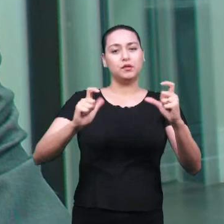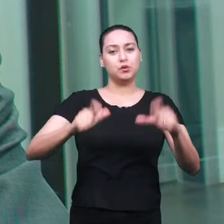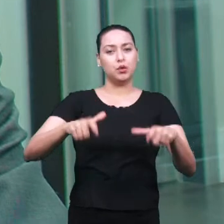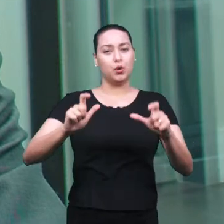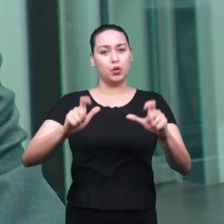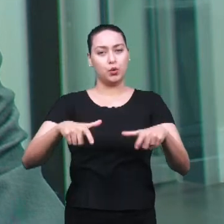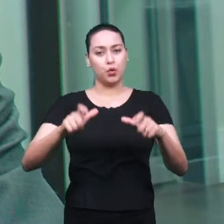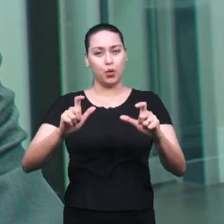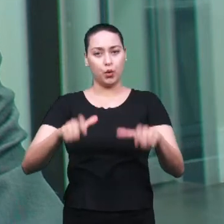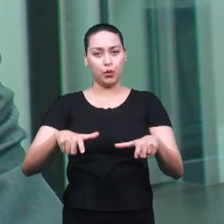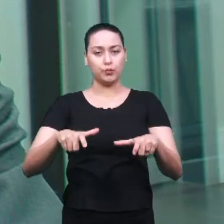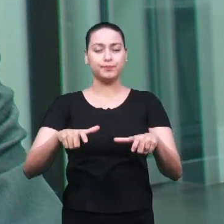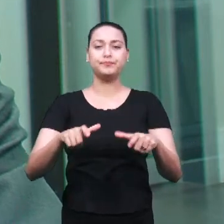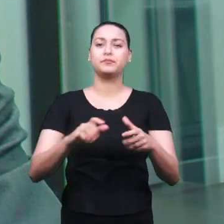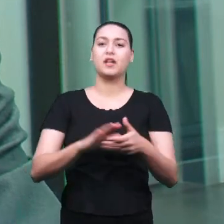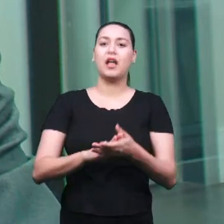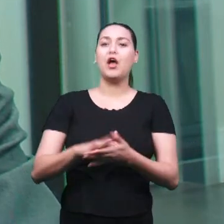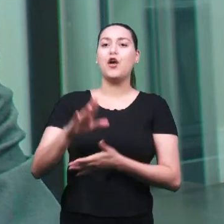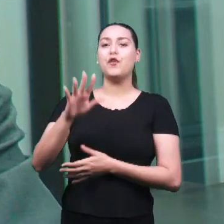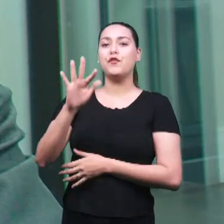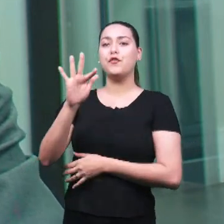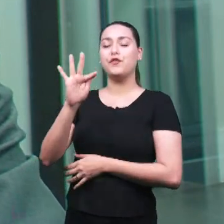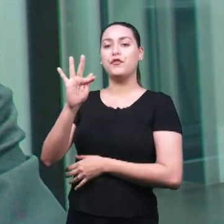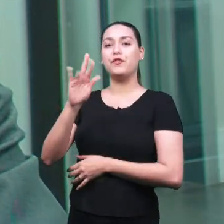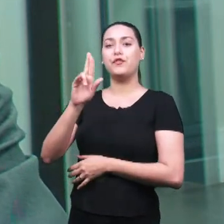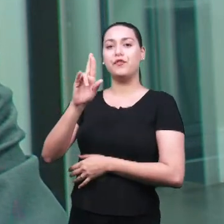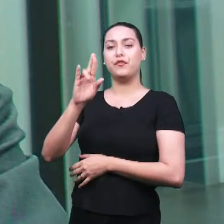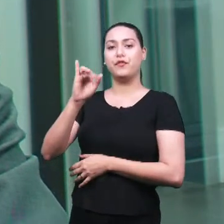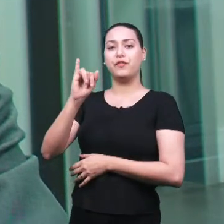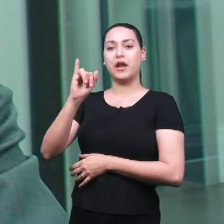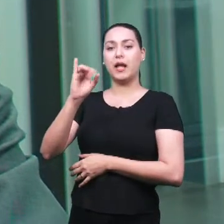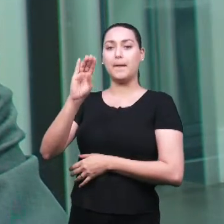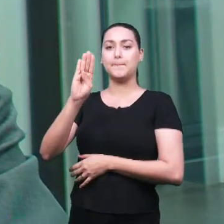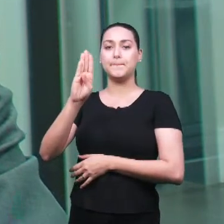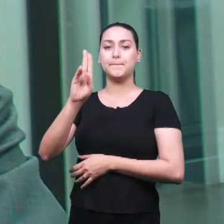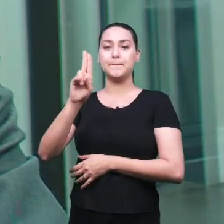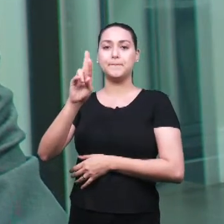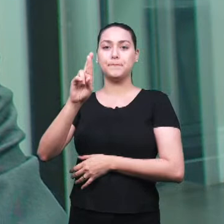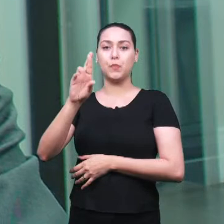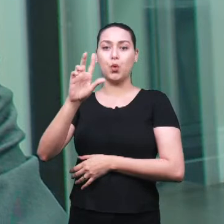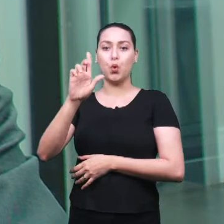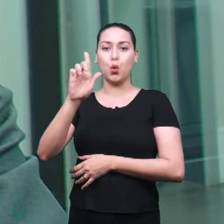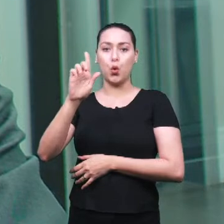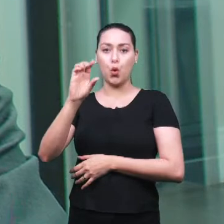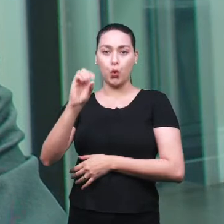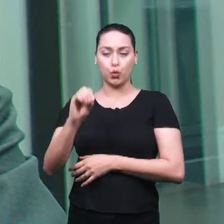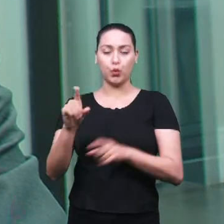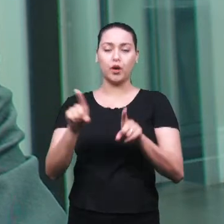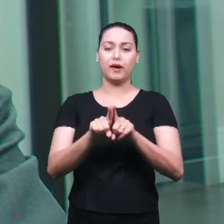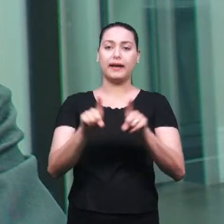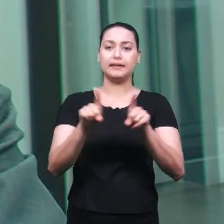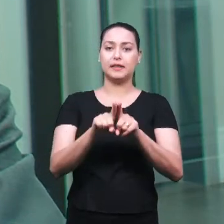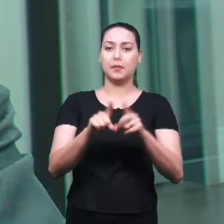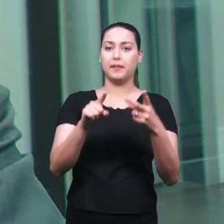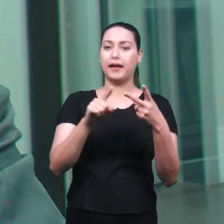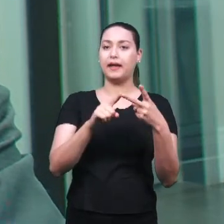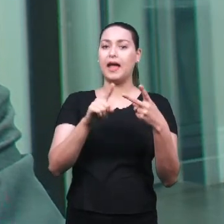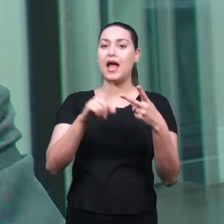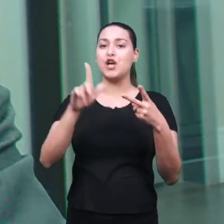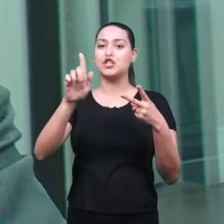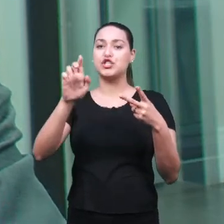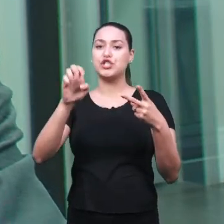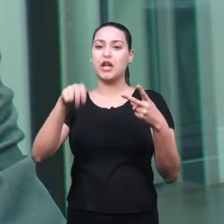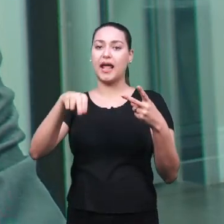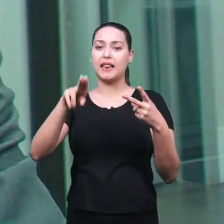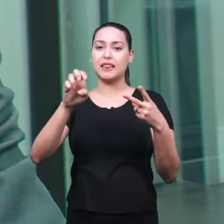de língua alemã, e em Genebra, que é um cantão de língua francesa. Então nós temos